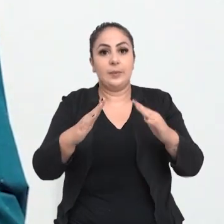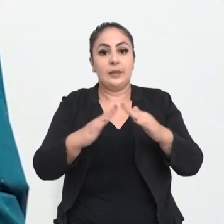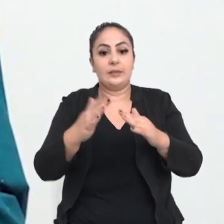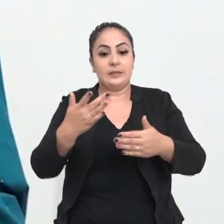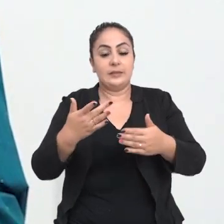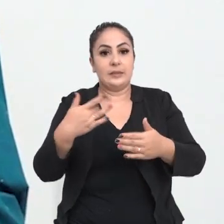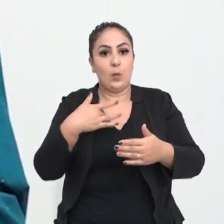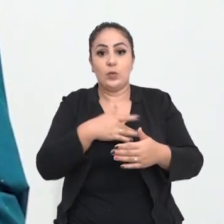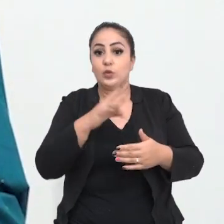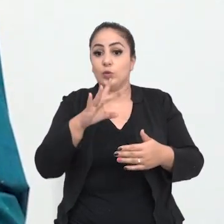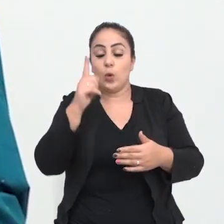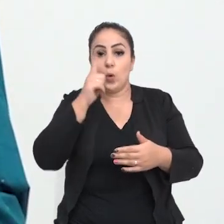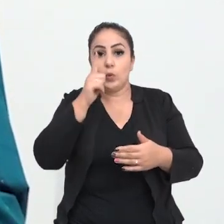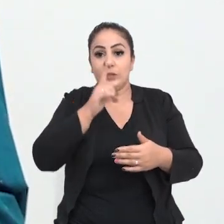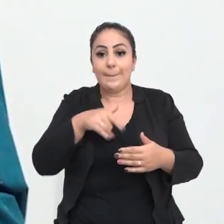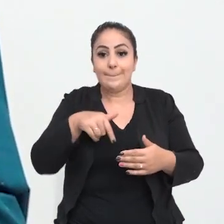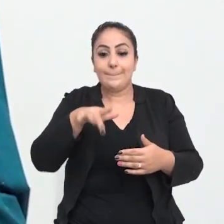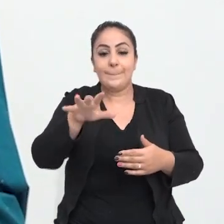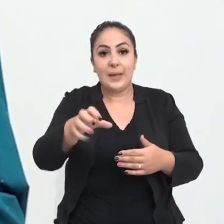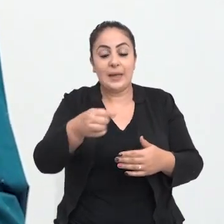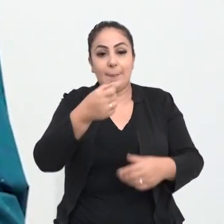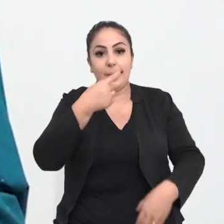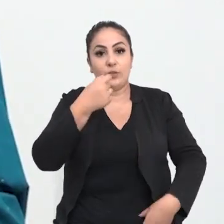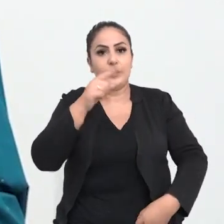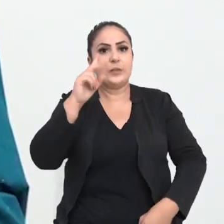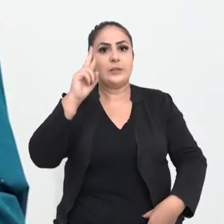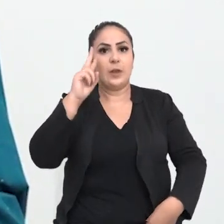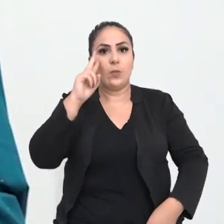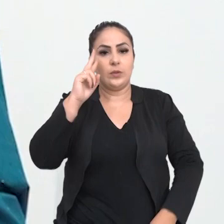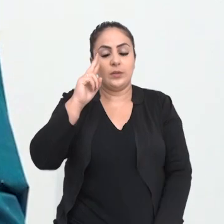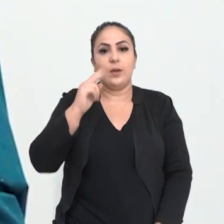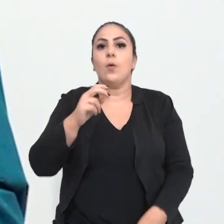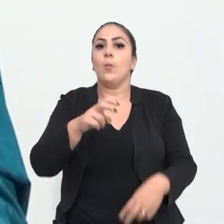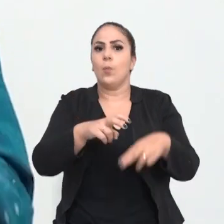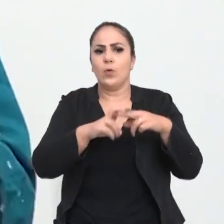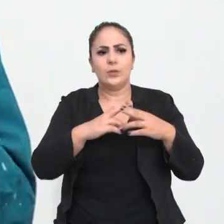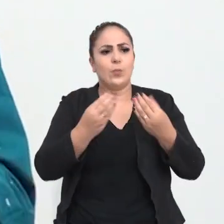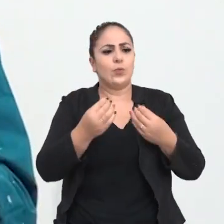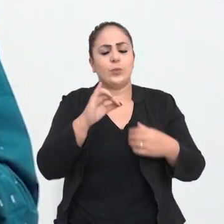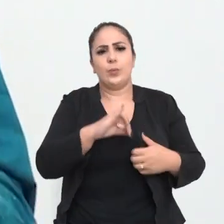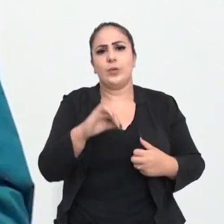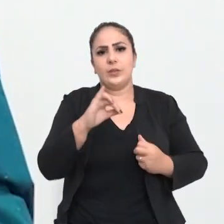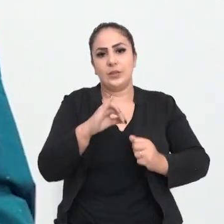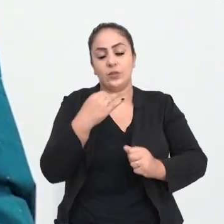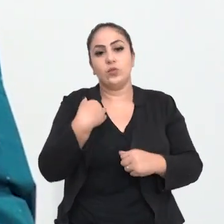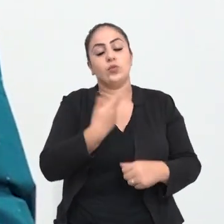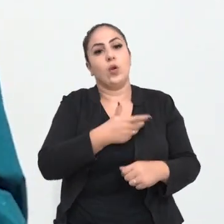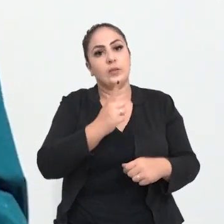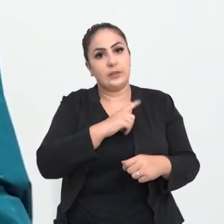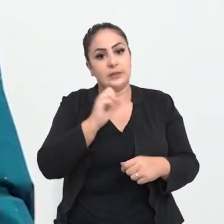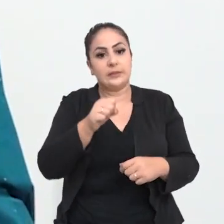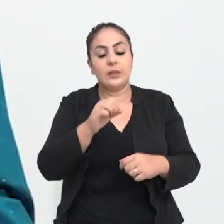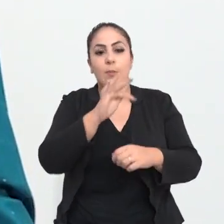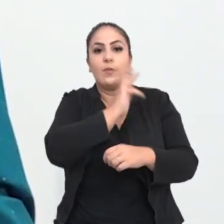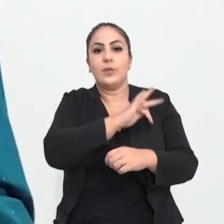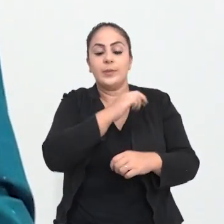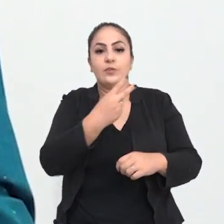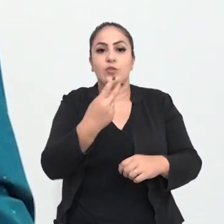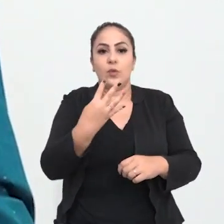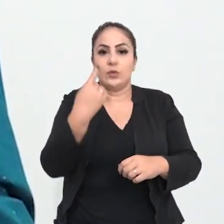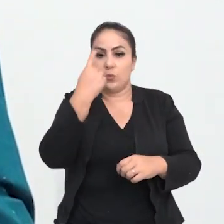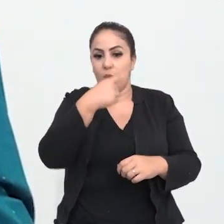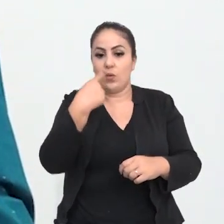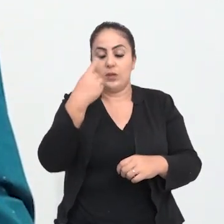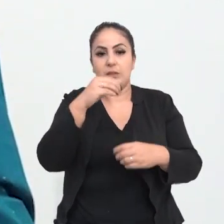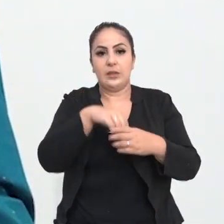posto de saúde e só vai poder pegar o medicamento na segunda-feira. Então é de extrema importância nós termos uma farmácia